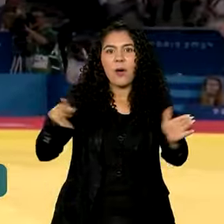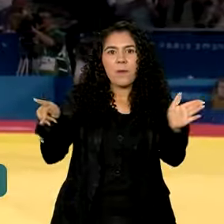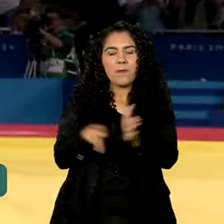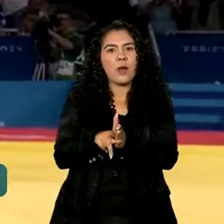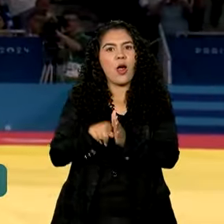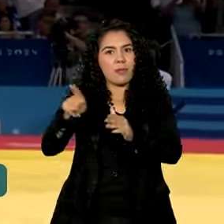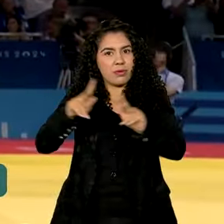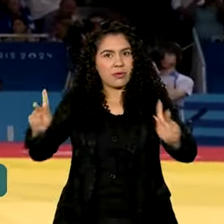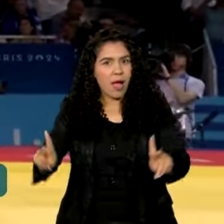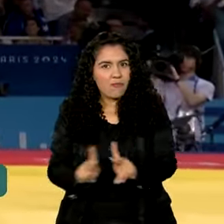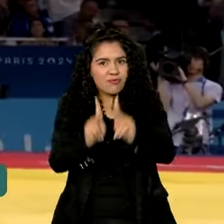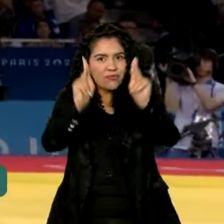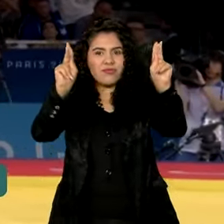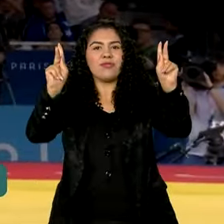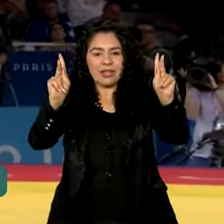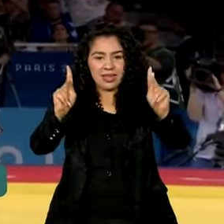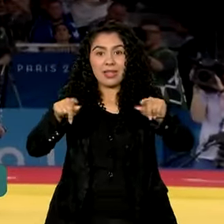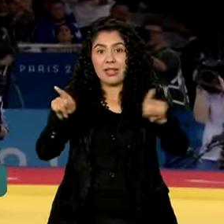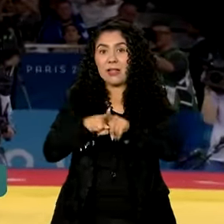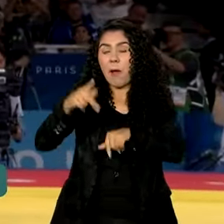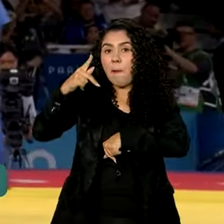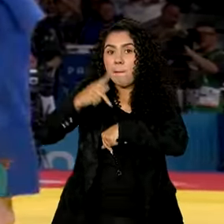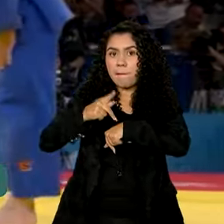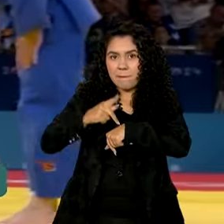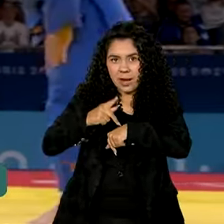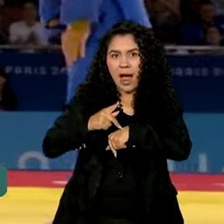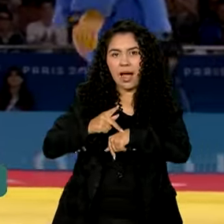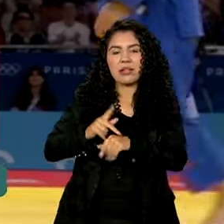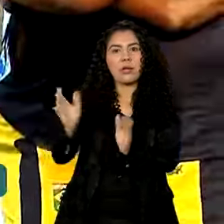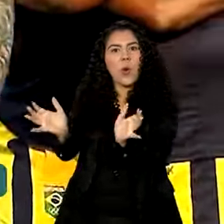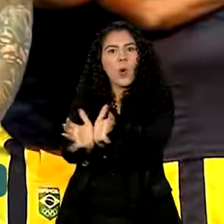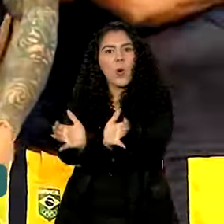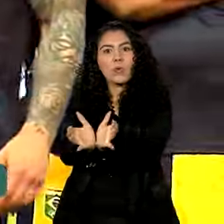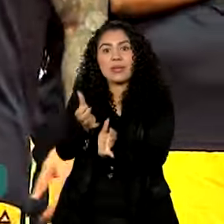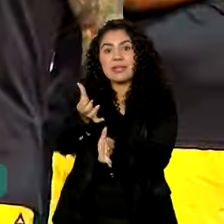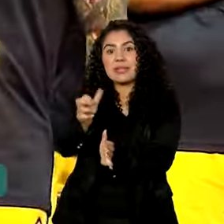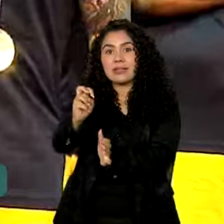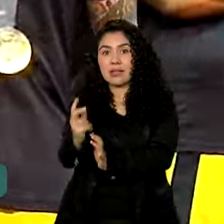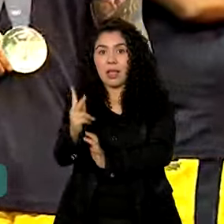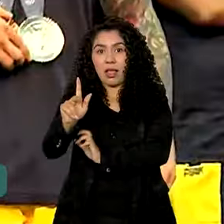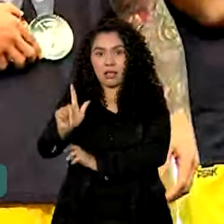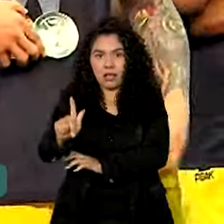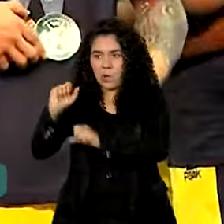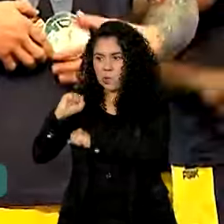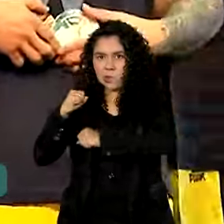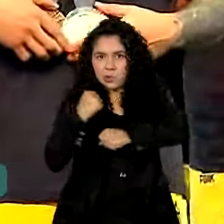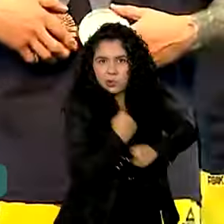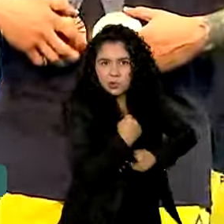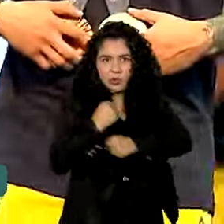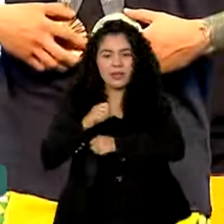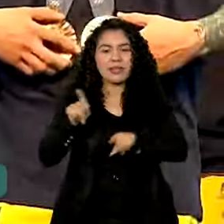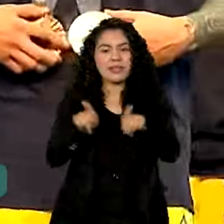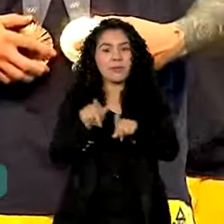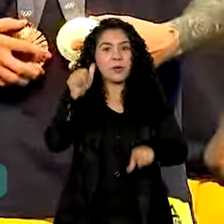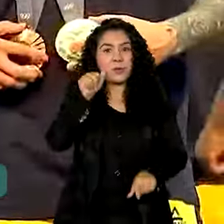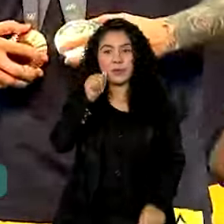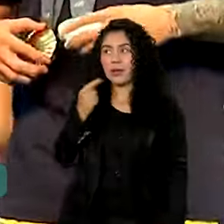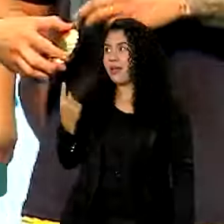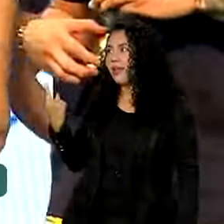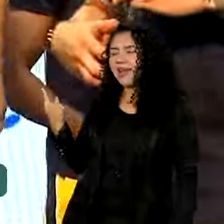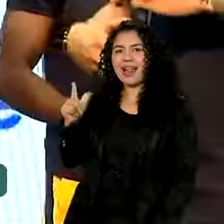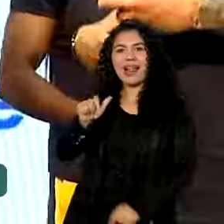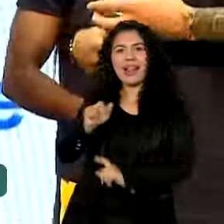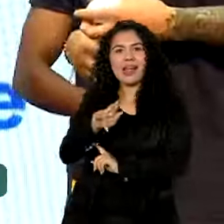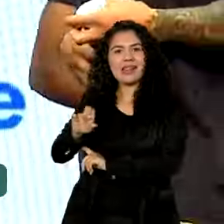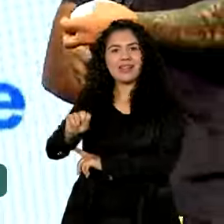Eiffel. Ele foi prata na categoria até 66 quilos do judô. Logo depois, Larissa Pimenta, também do judô, ficou